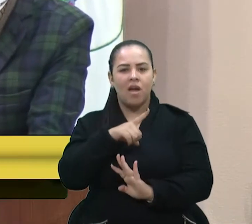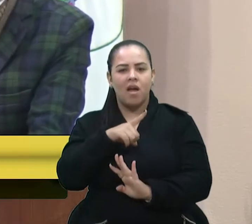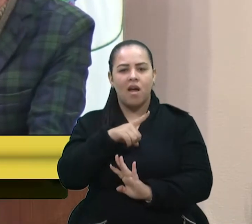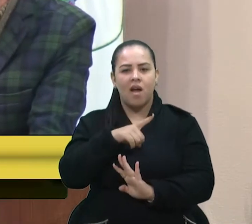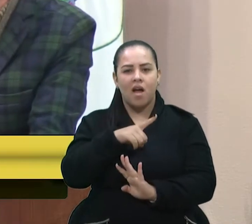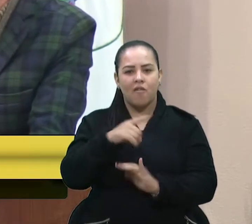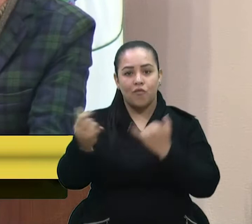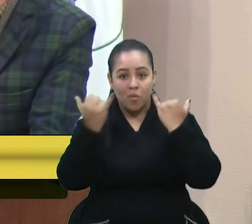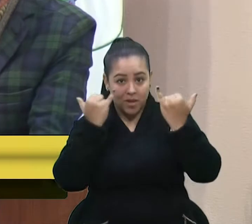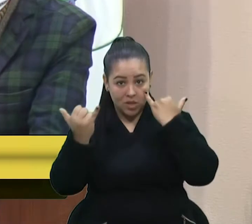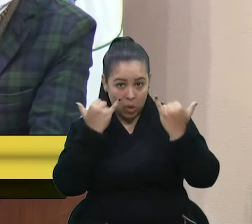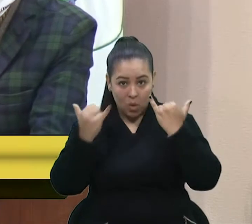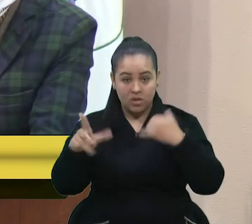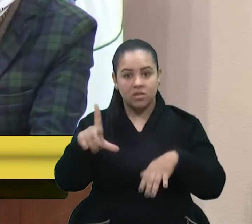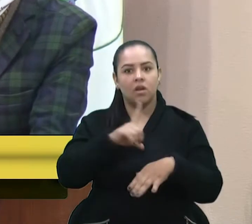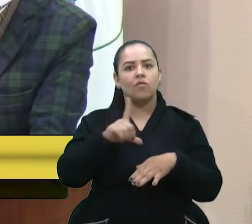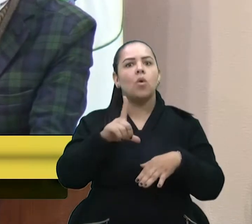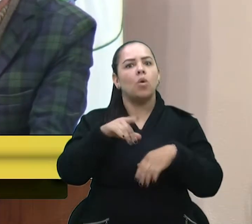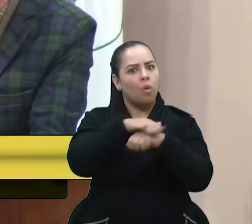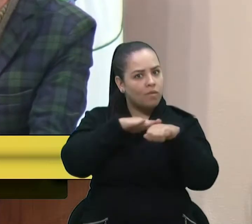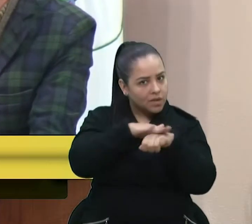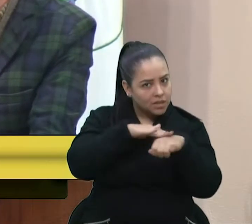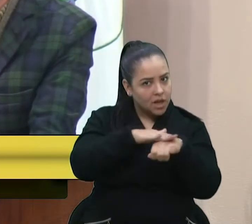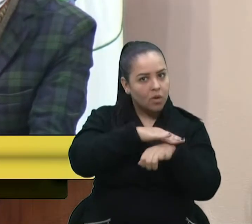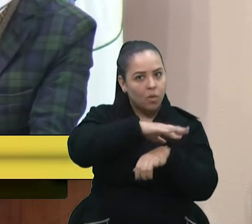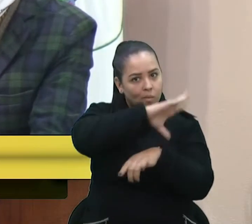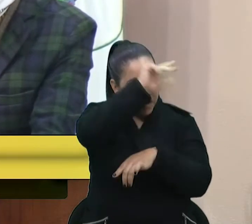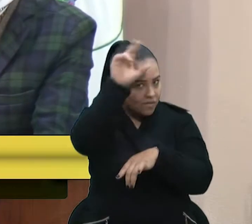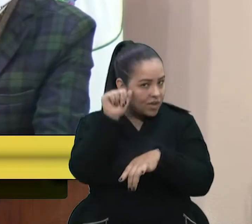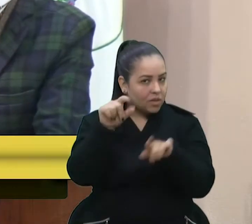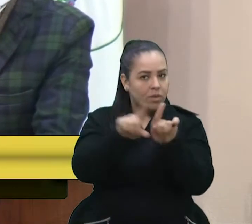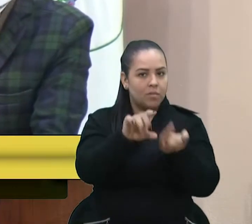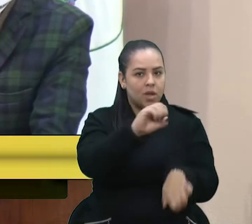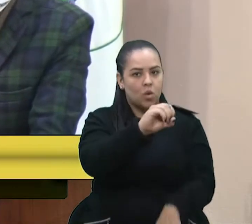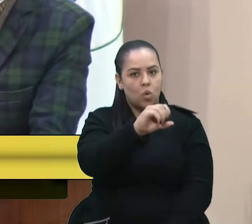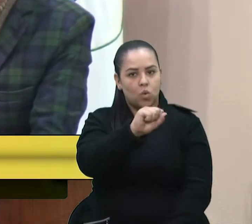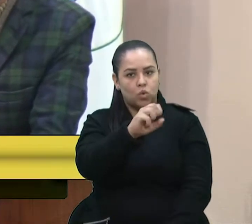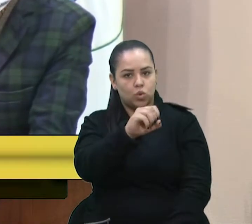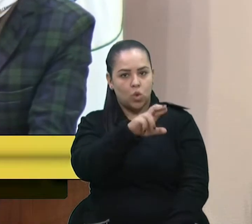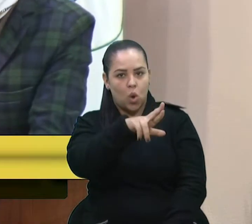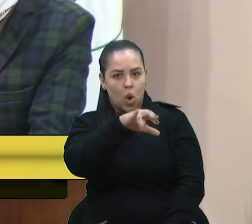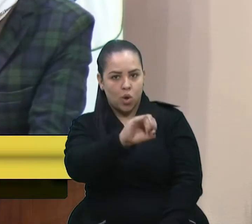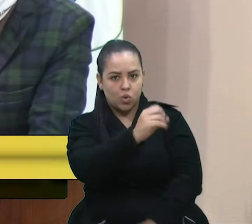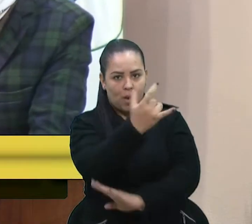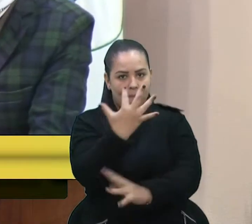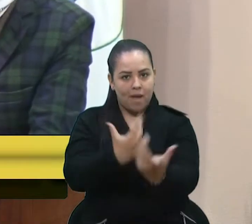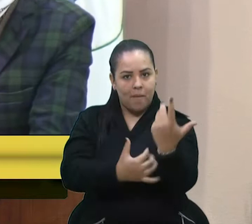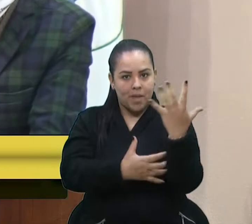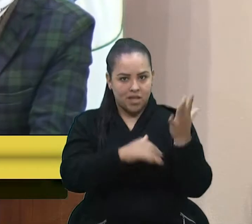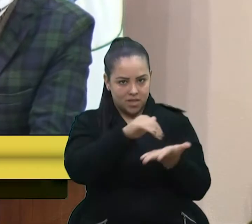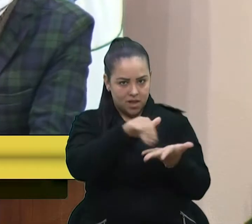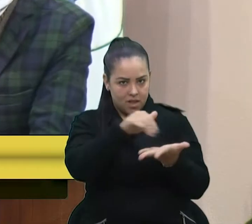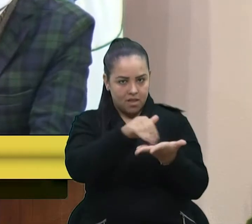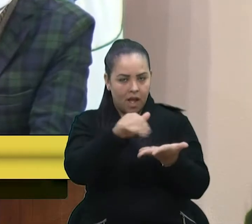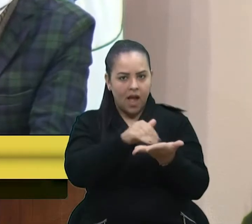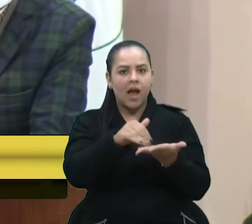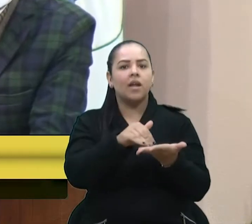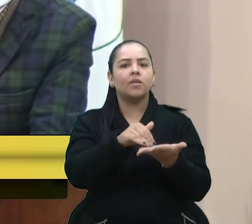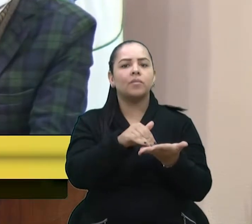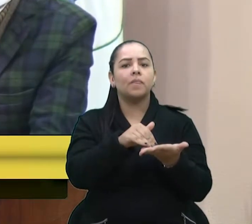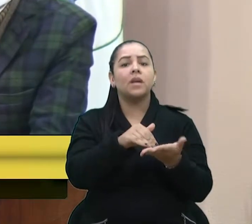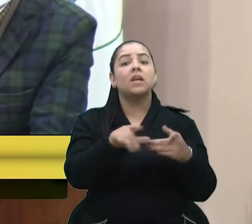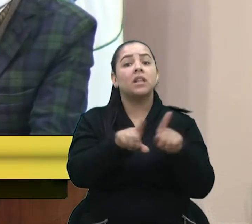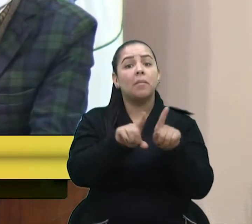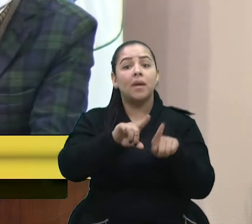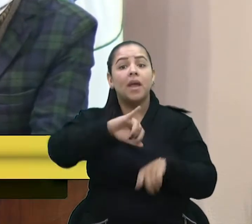vou procurar o prefeito e o secretário Osório do Meio Ambiente. Quero aproveitar e deixar meu gabinete à